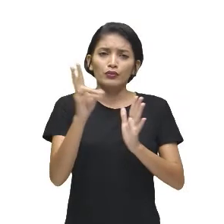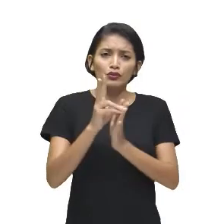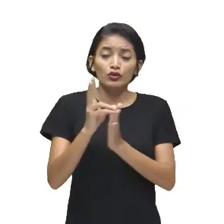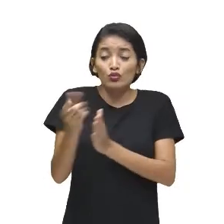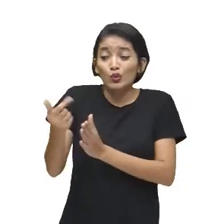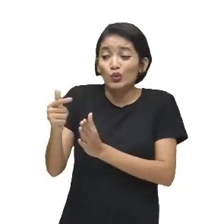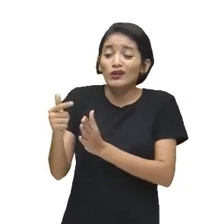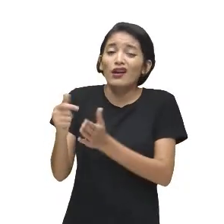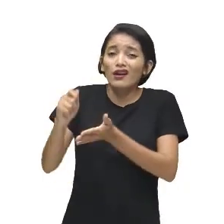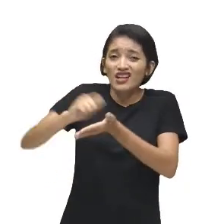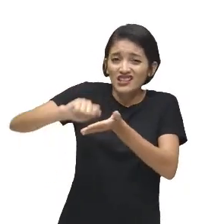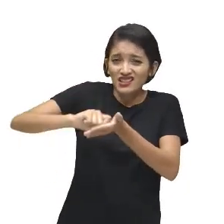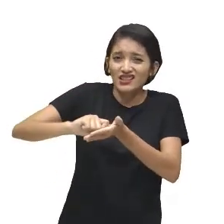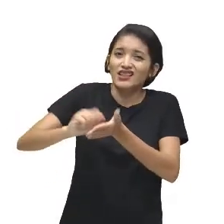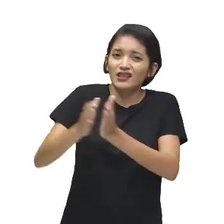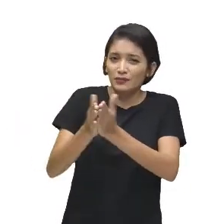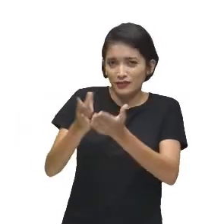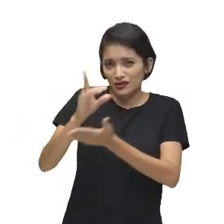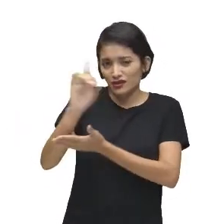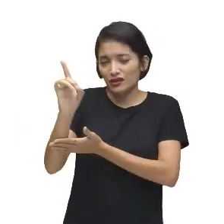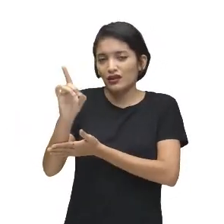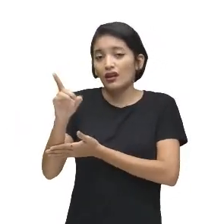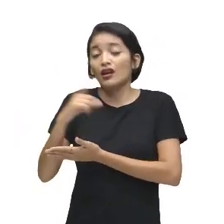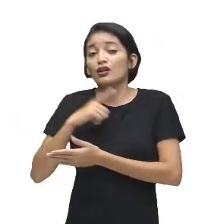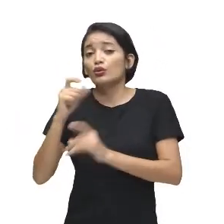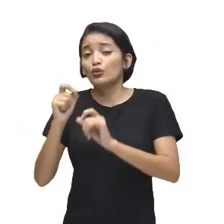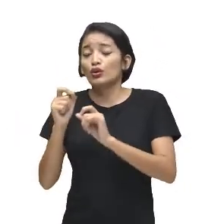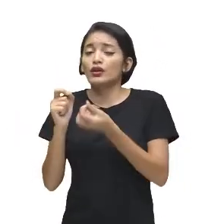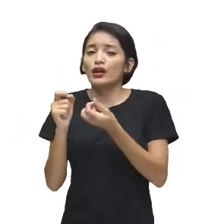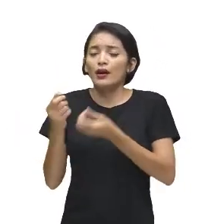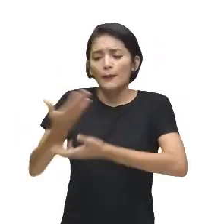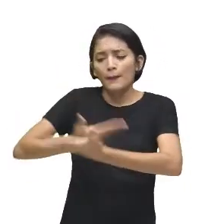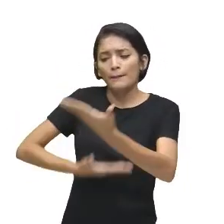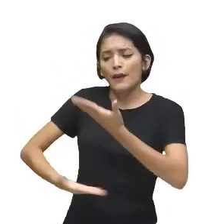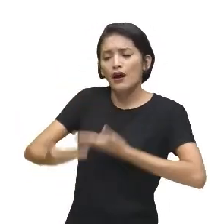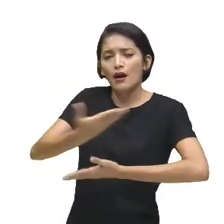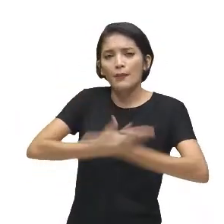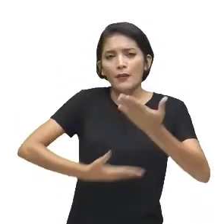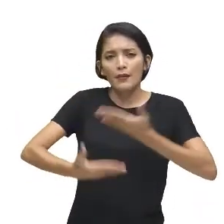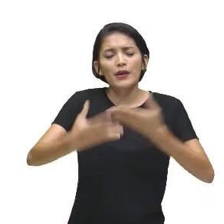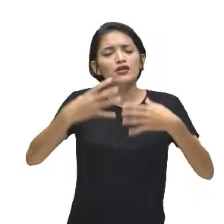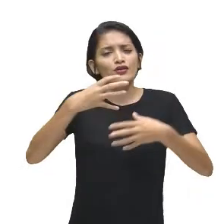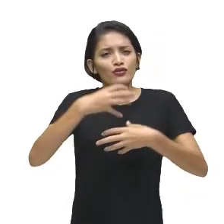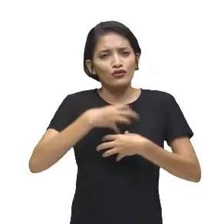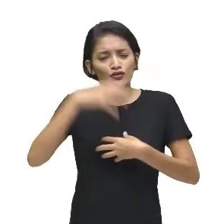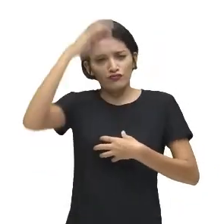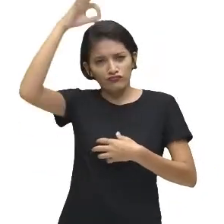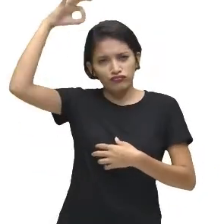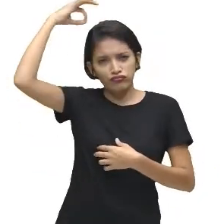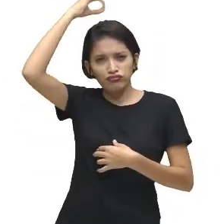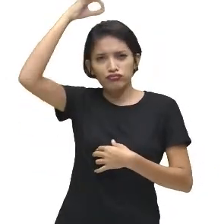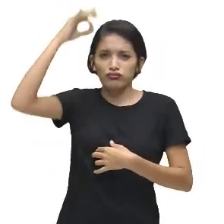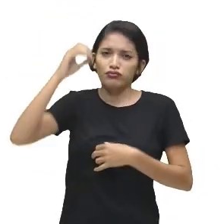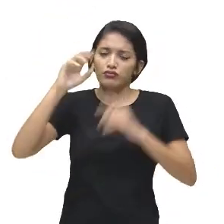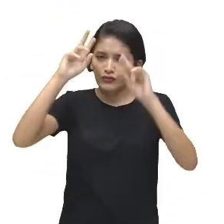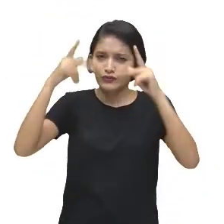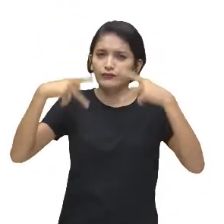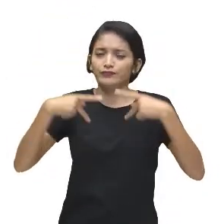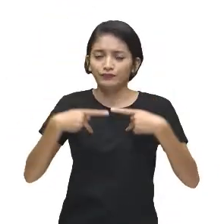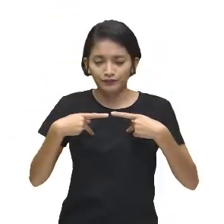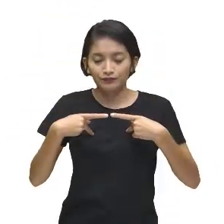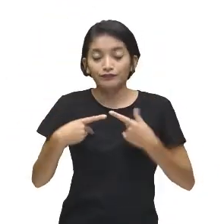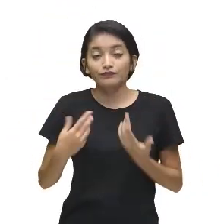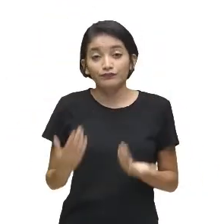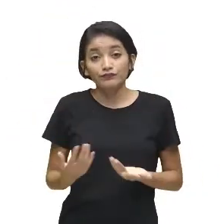sagrado, mas também tem importantes contribuições para a nossa espiritualidade como seres humanos, como humanidade,